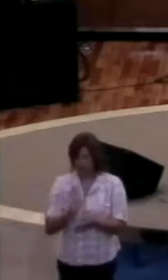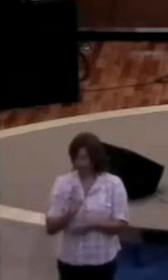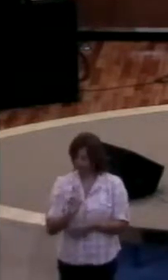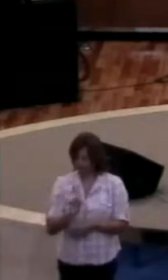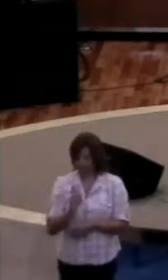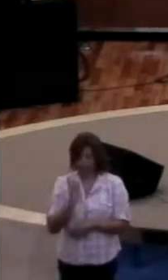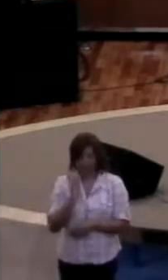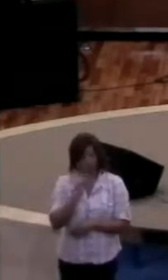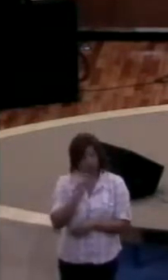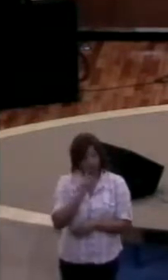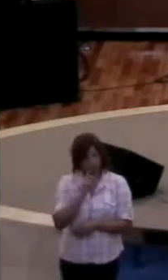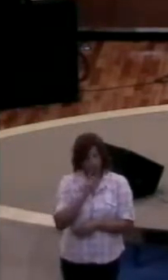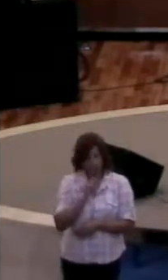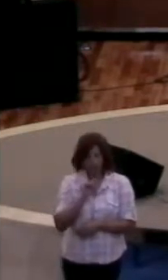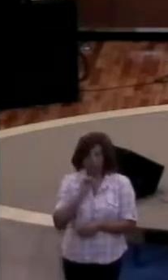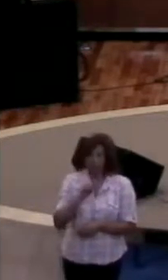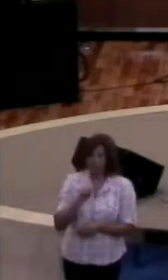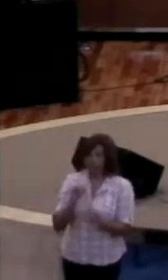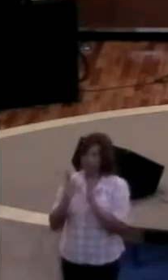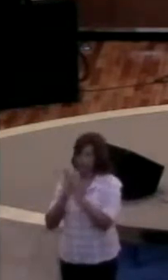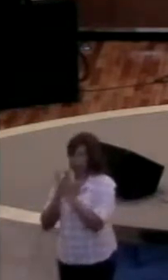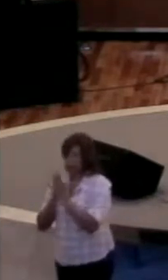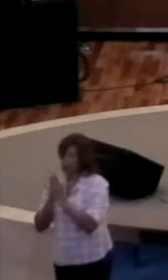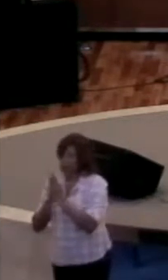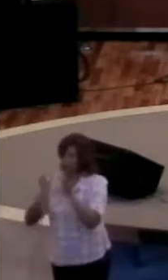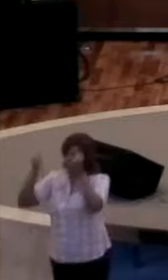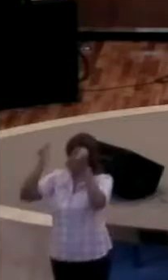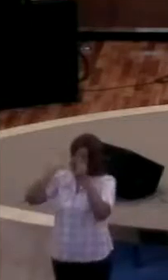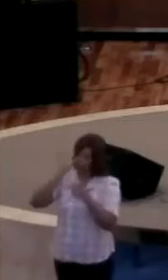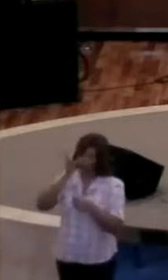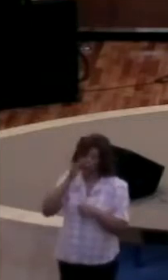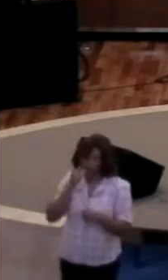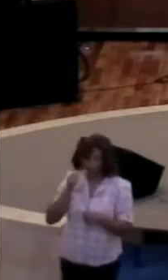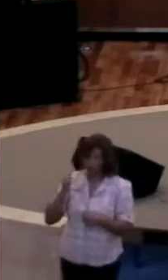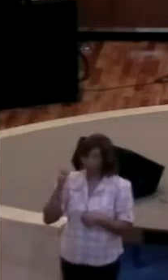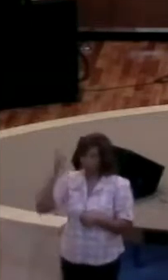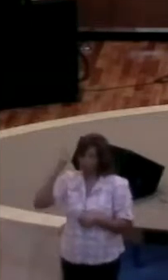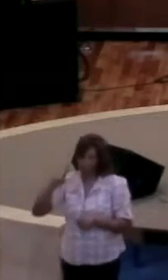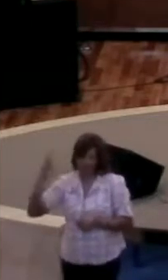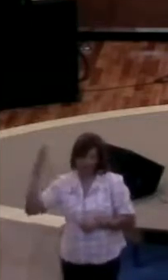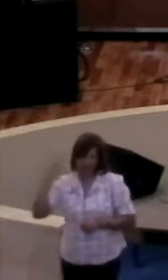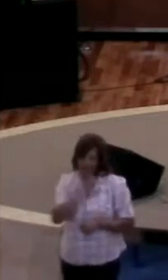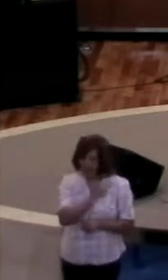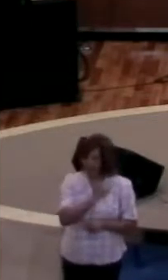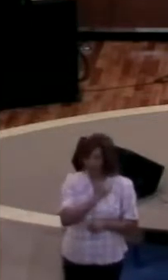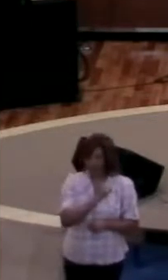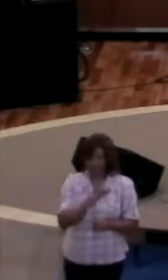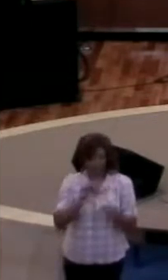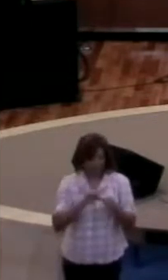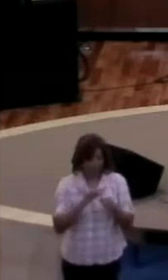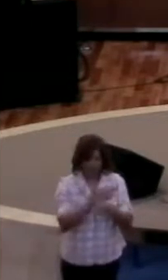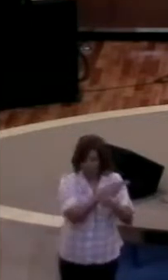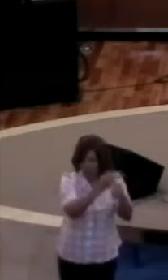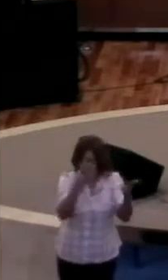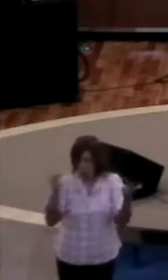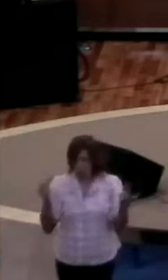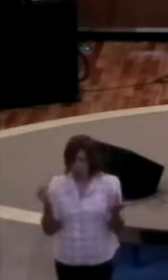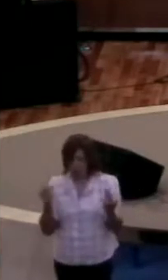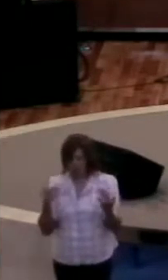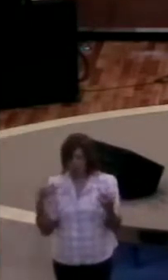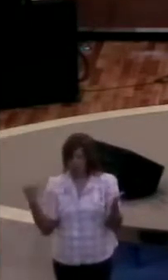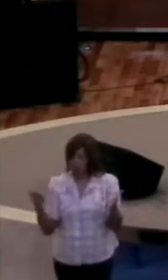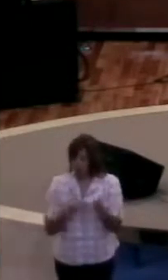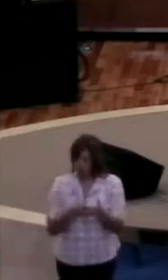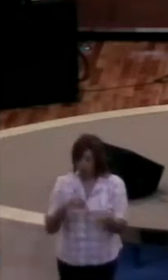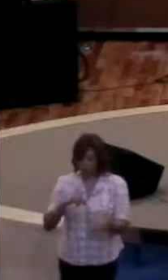tua vitória vem. Se você orar de madrugada, a tua vitória vem mais rápido. Se você fizer isso, Deus vai fazer aquilo. Não, tudo tem um